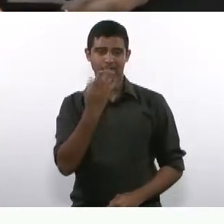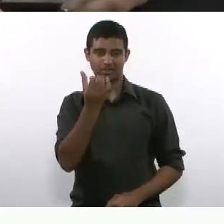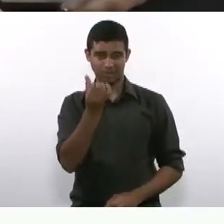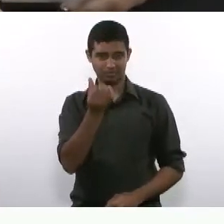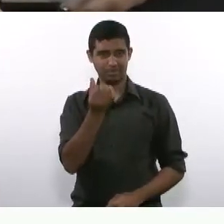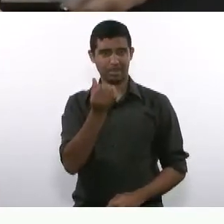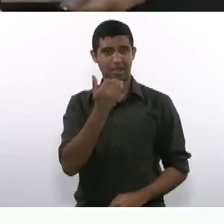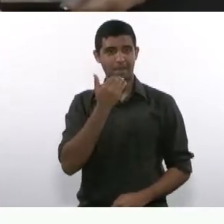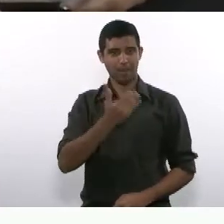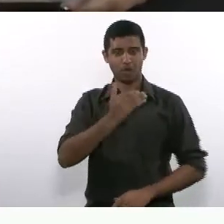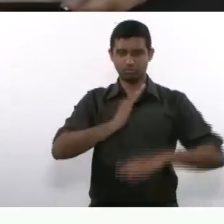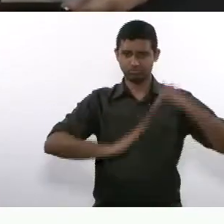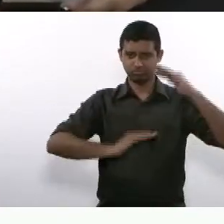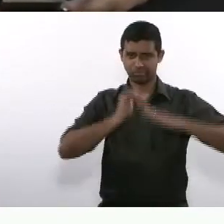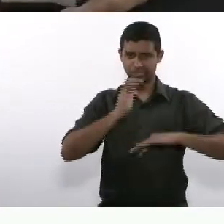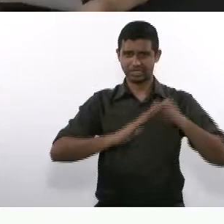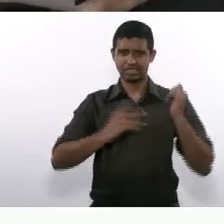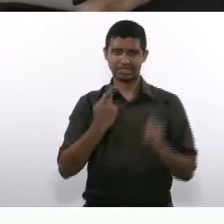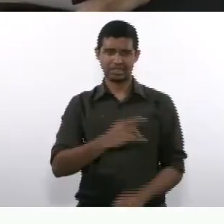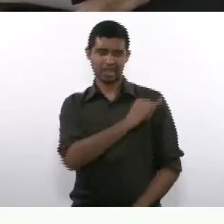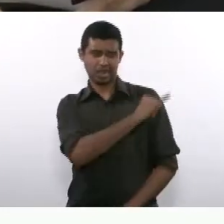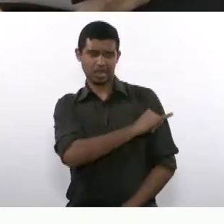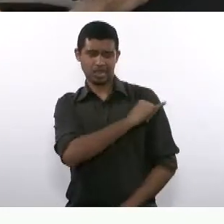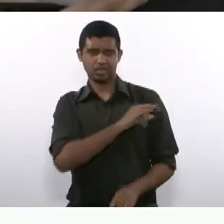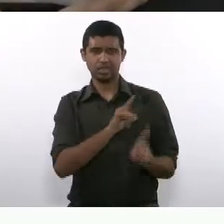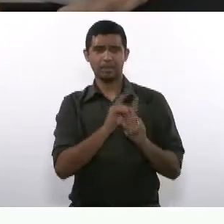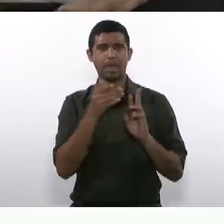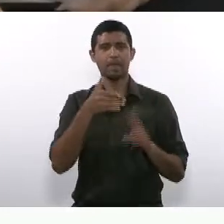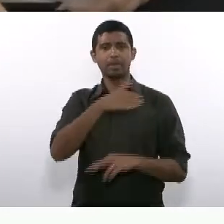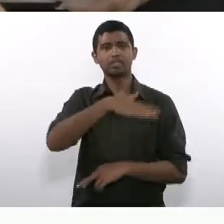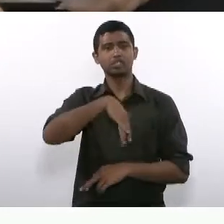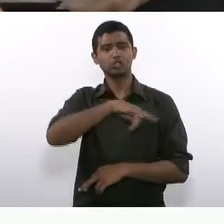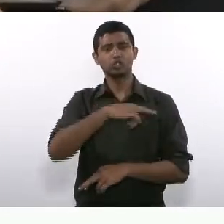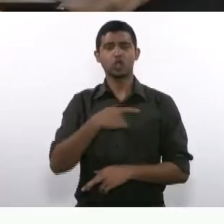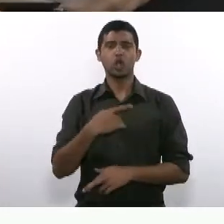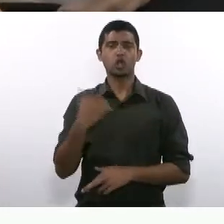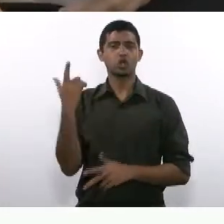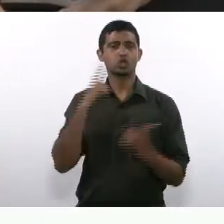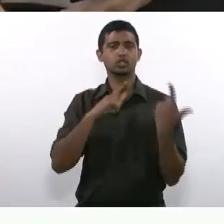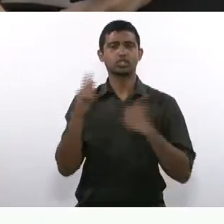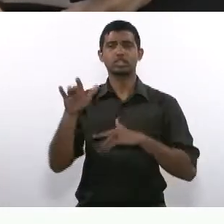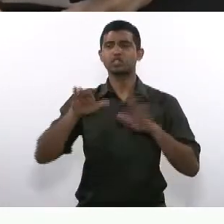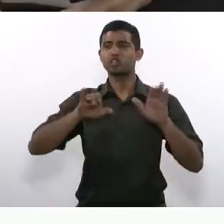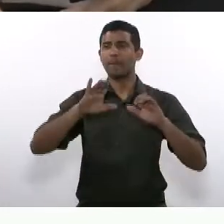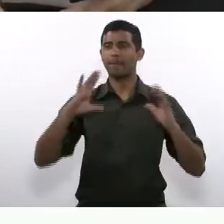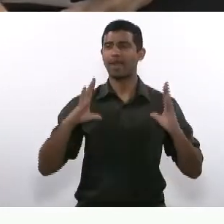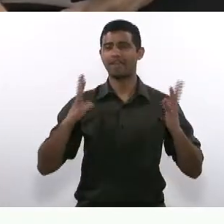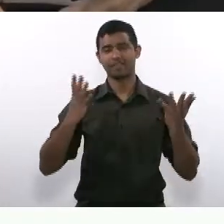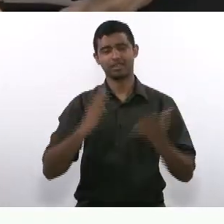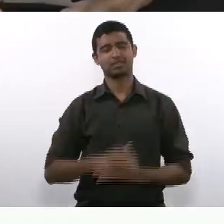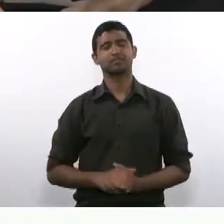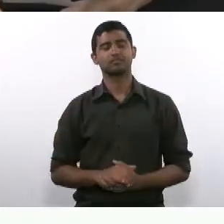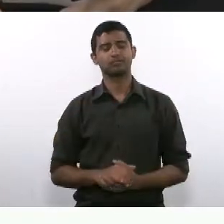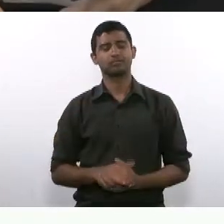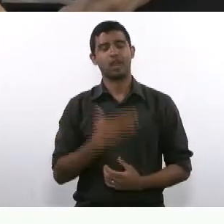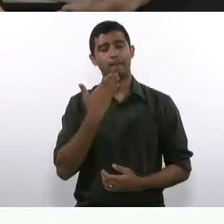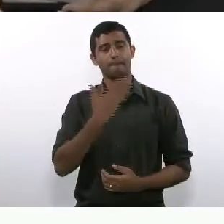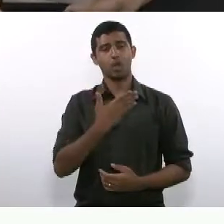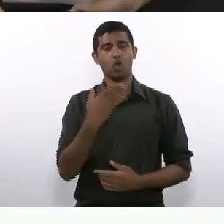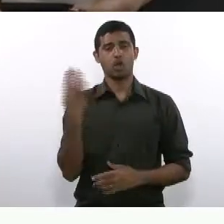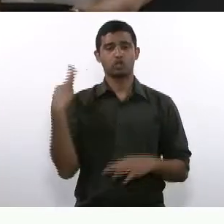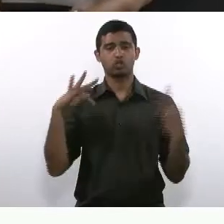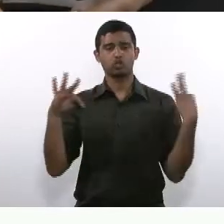que o Rio tem, né, e o que isso representa para a gente atrair mais eventos, tendo em vista que o turismo ele tem